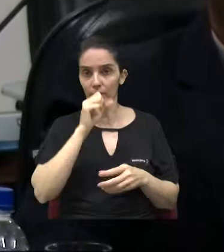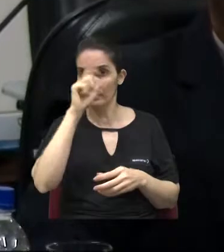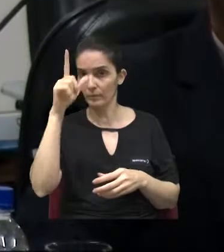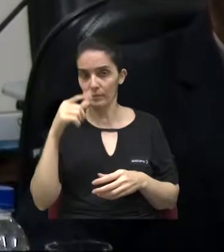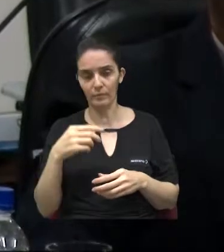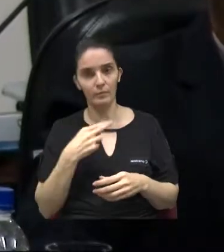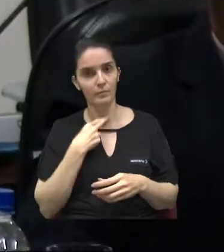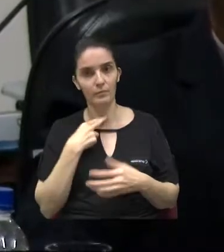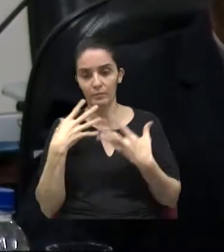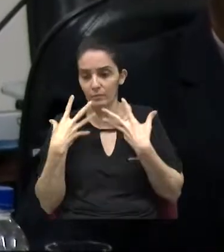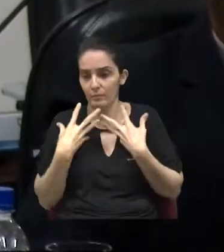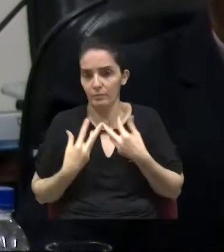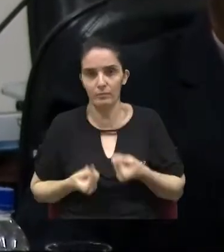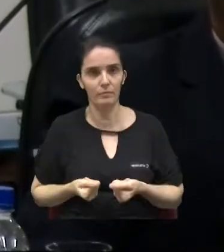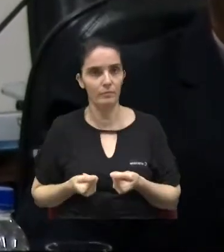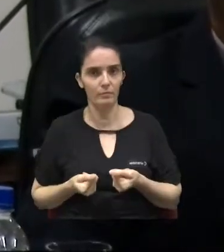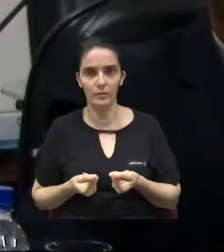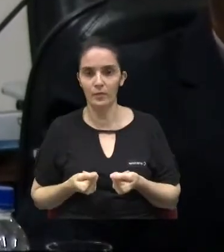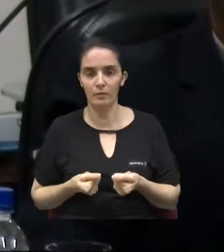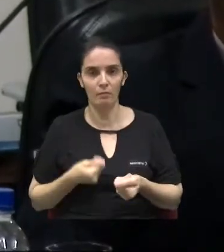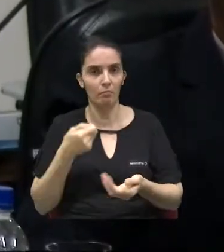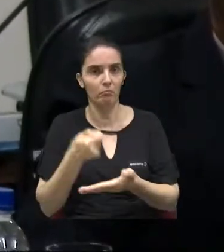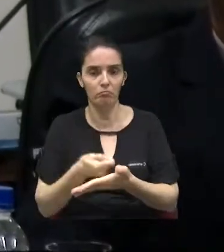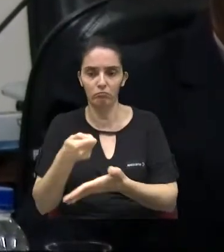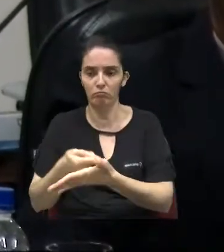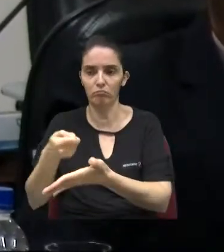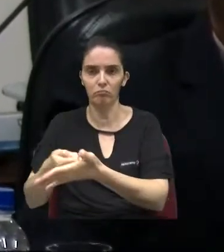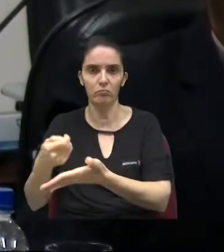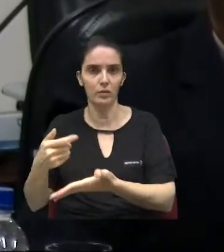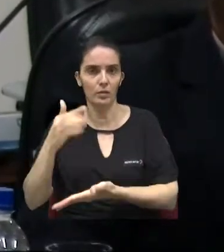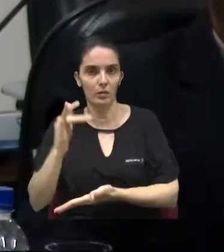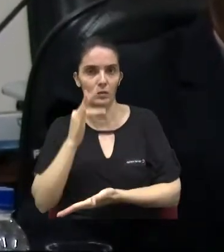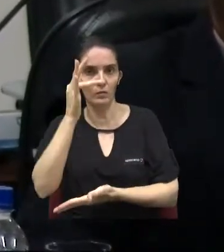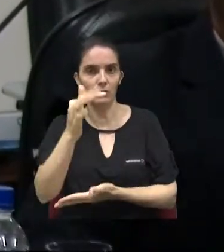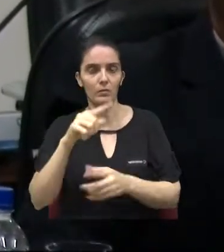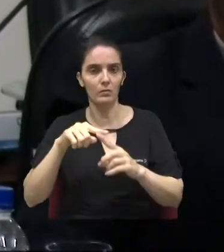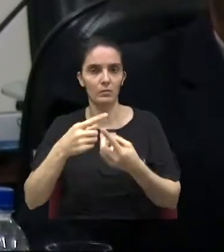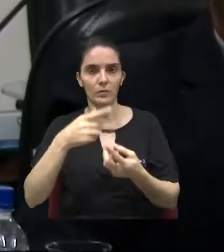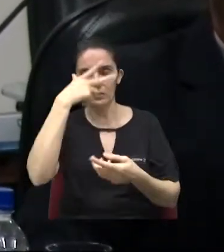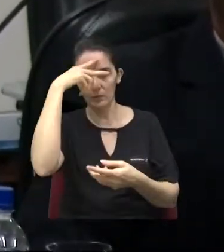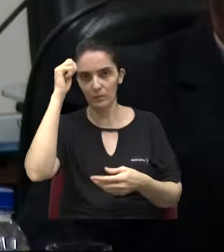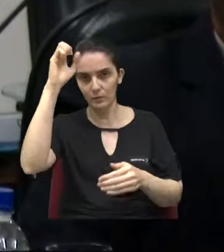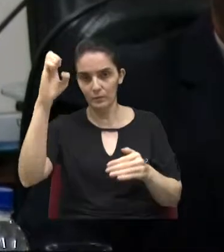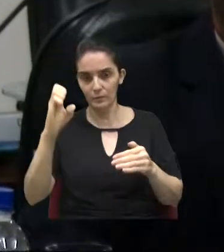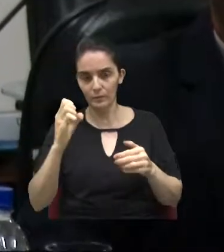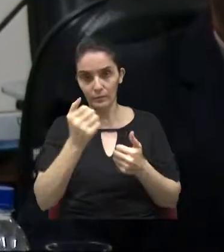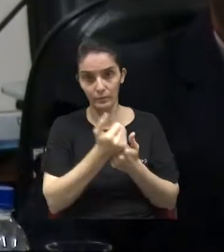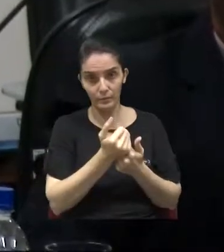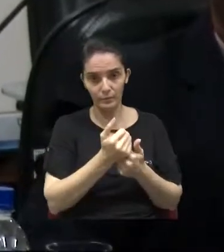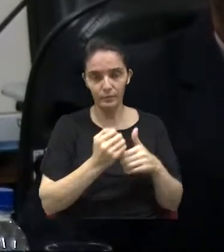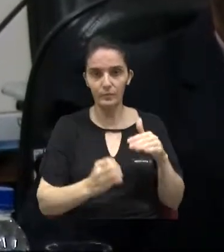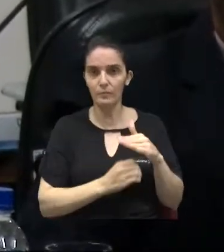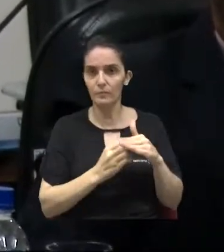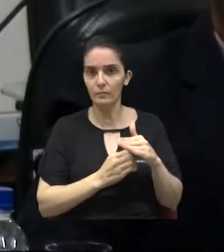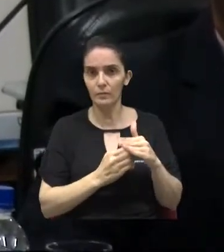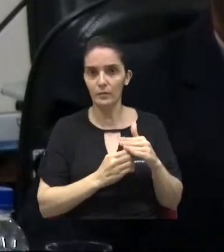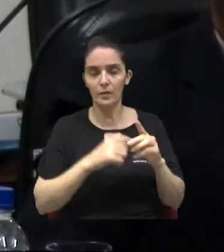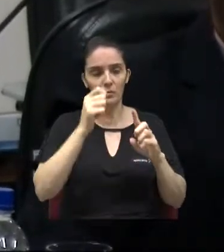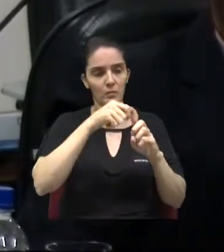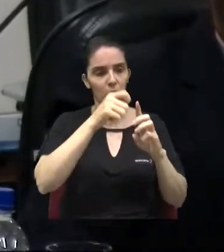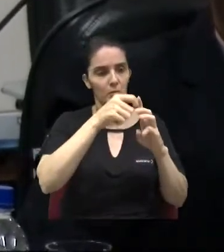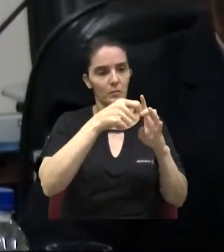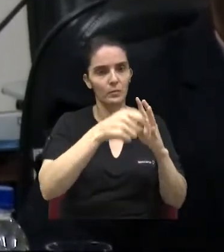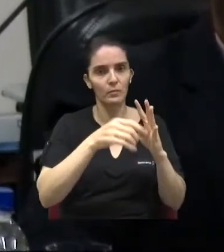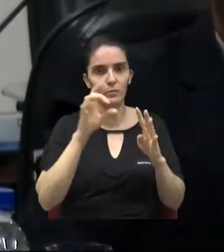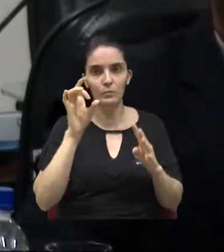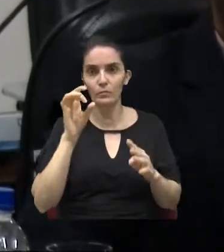tamanho. Agora, se a intervenção vem causando dívida mês após mês,